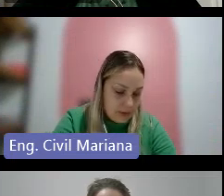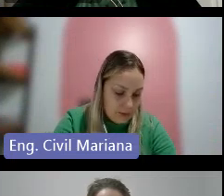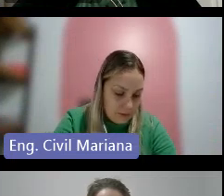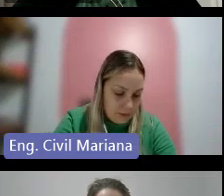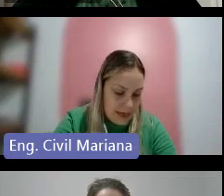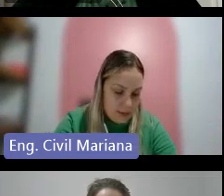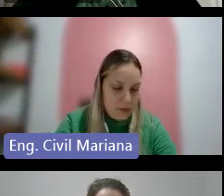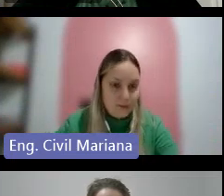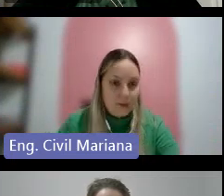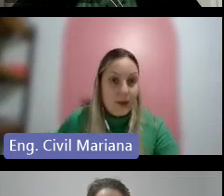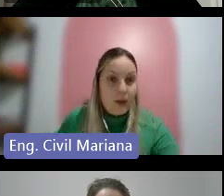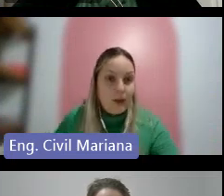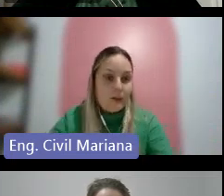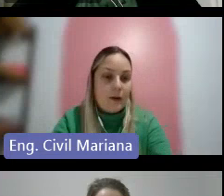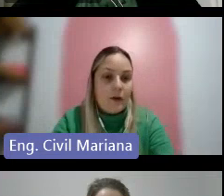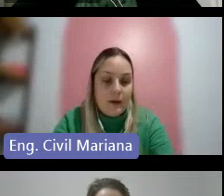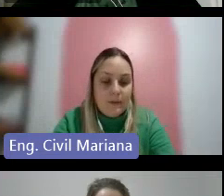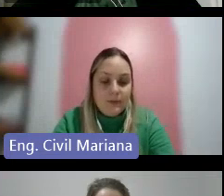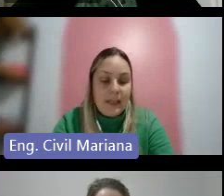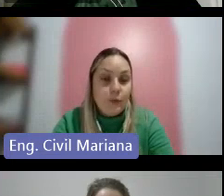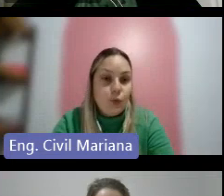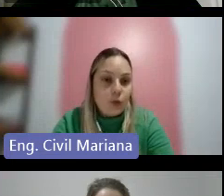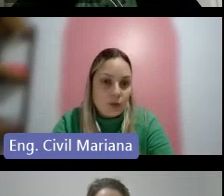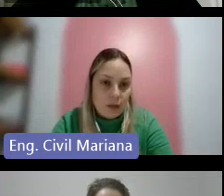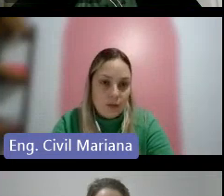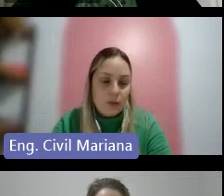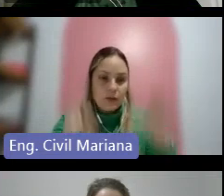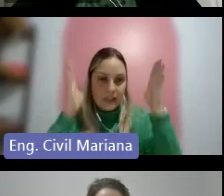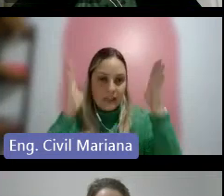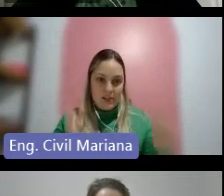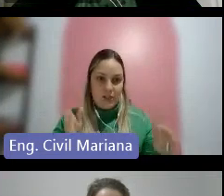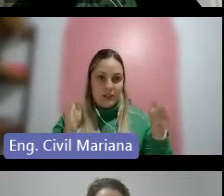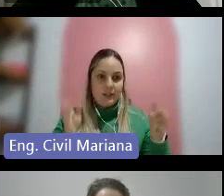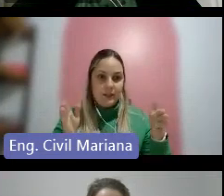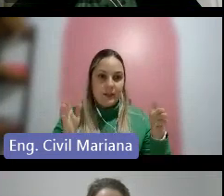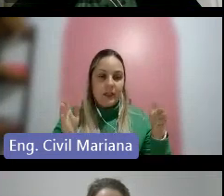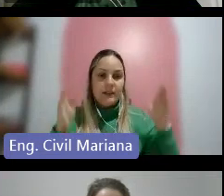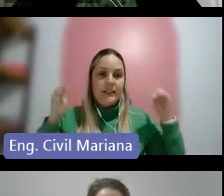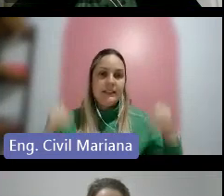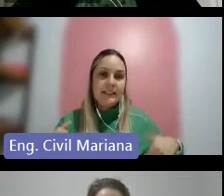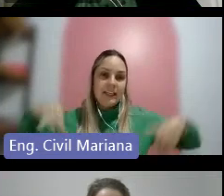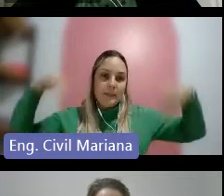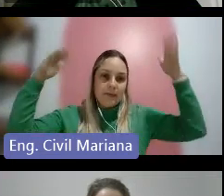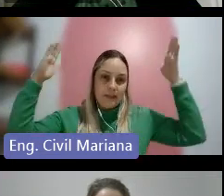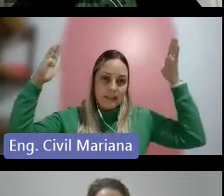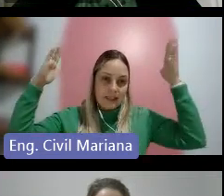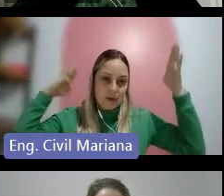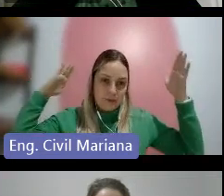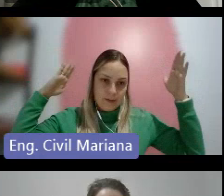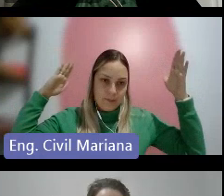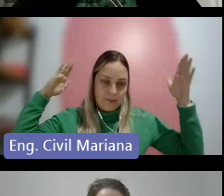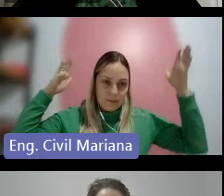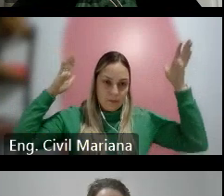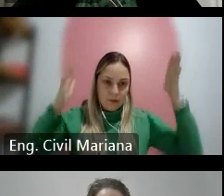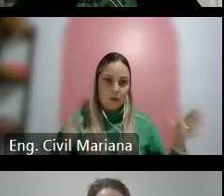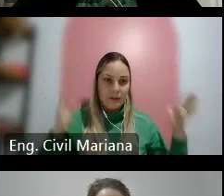estágio obrigatório da faculdade, eu ia numa obra, eram duas unidades de 17 pavimentos